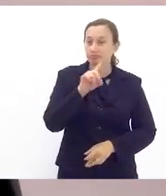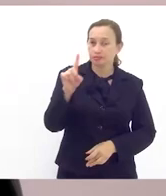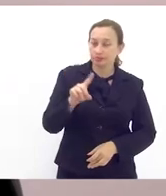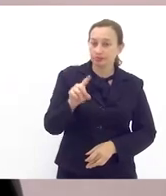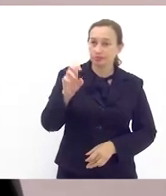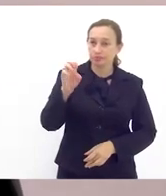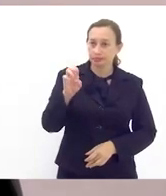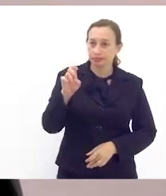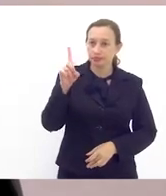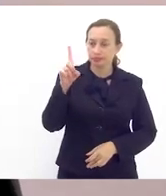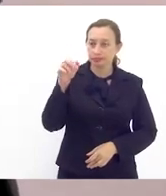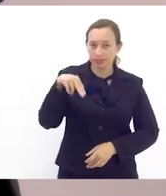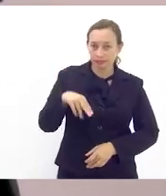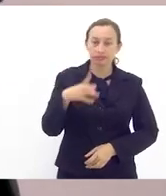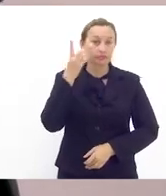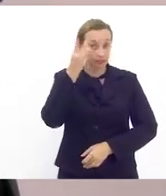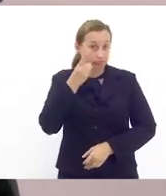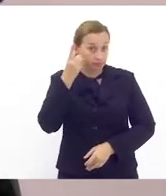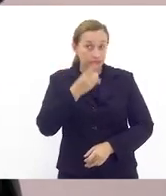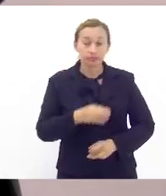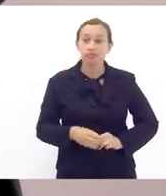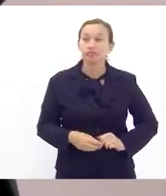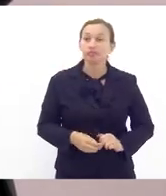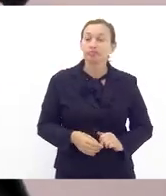presidida pela deputada